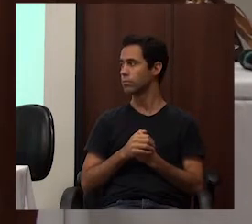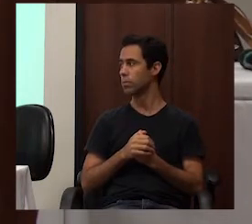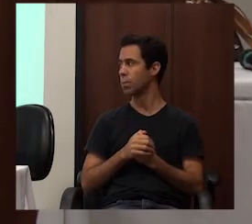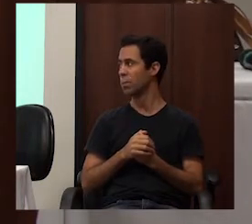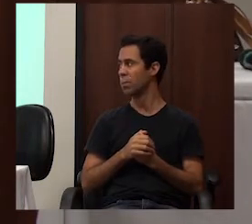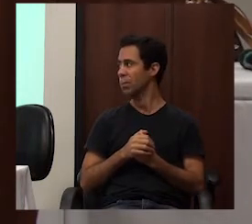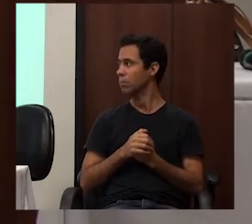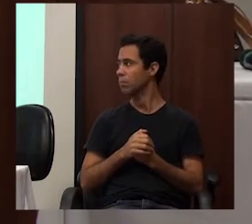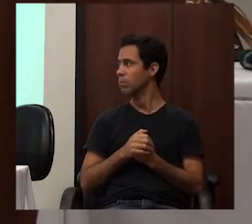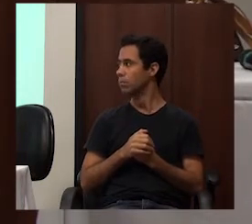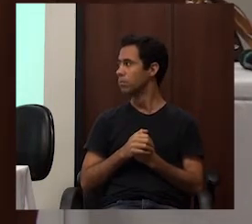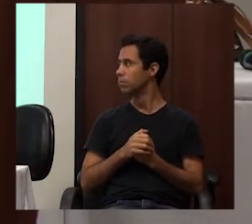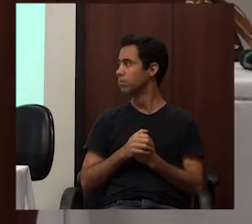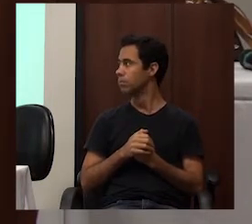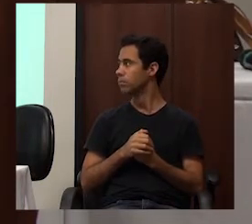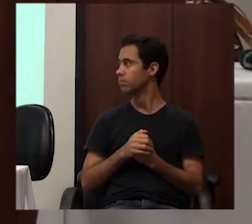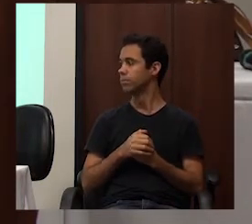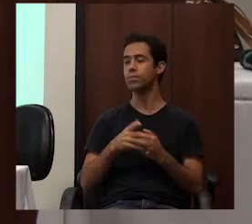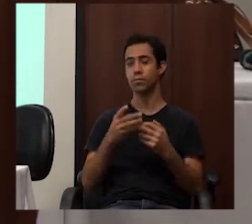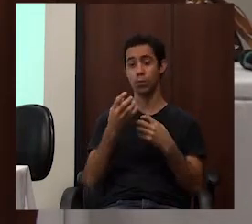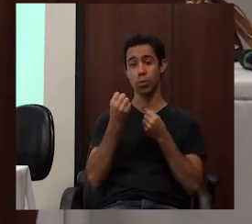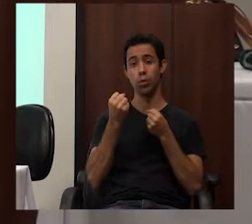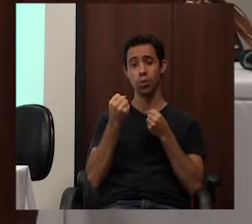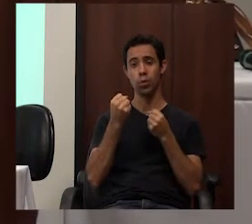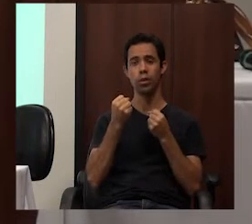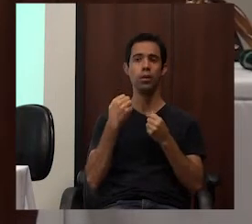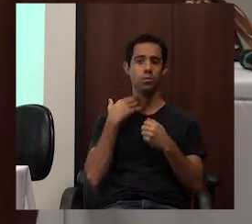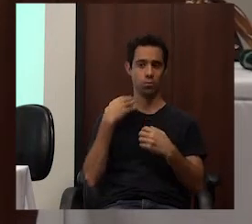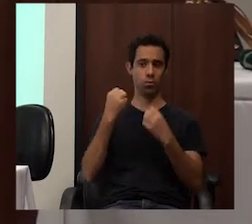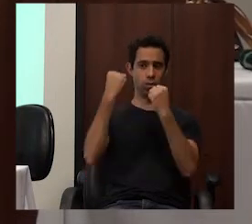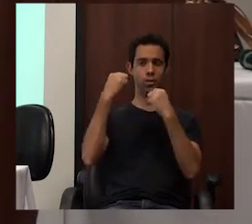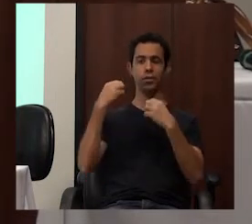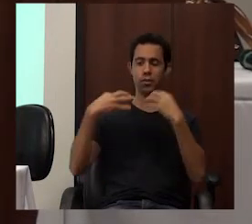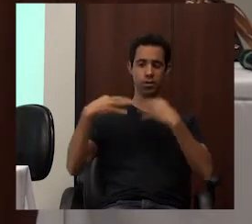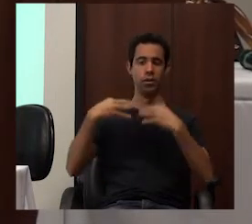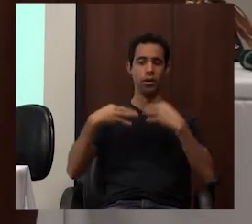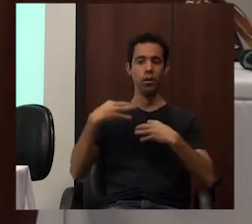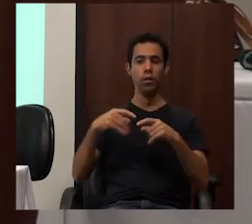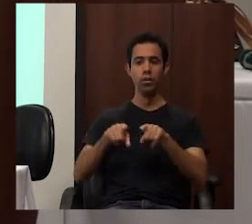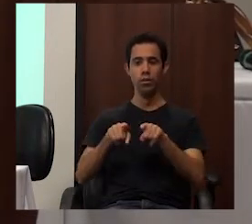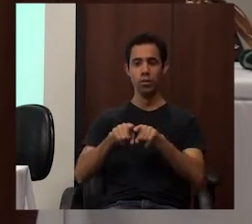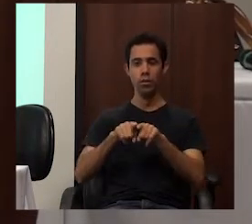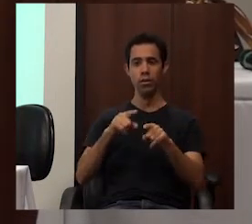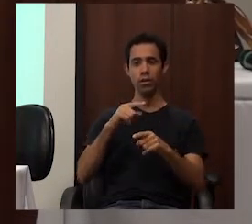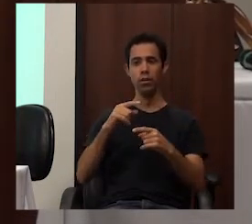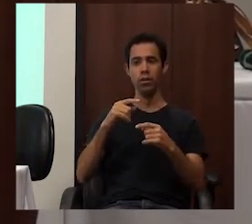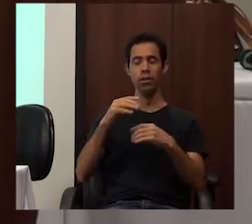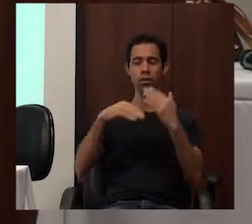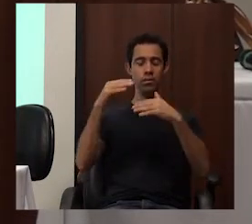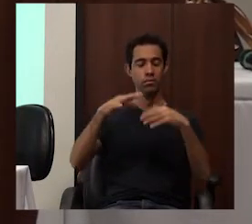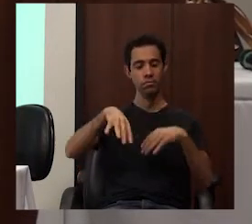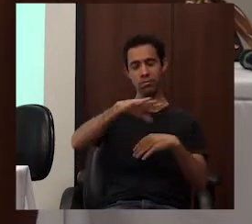eu entendo que o controle judicial de políticas públicas deveria se pautar basicamente pela nossa